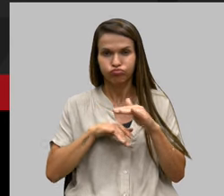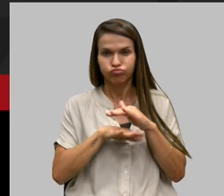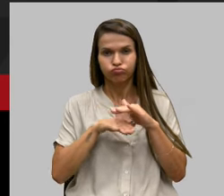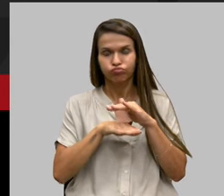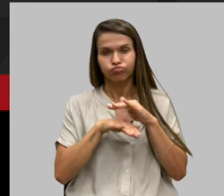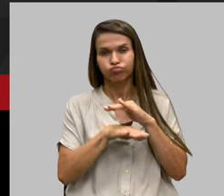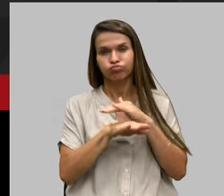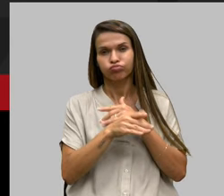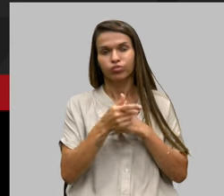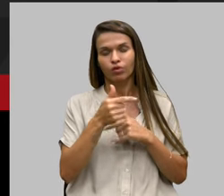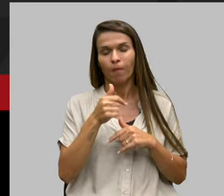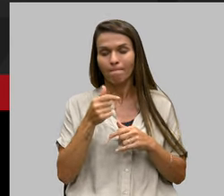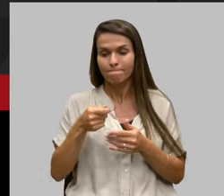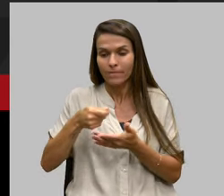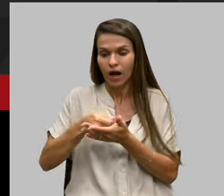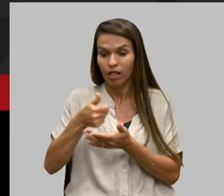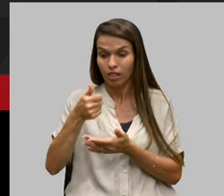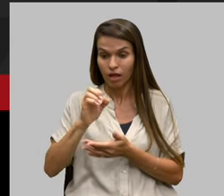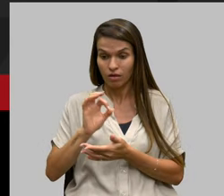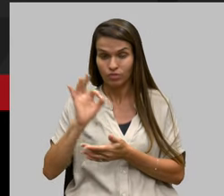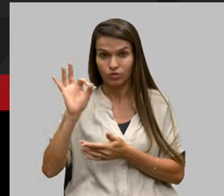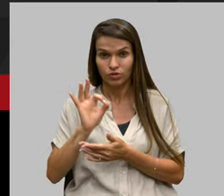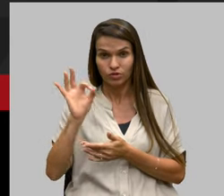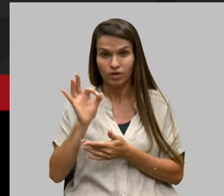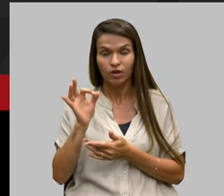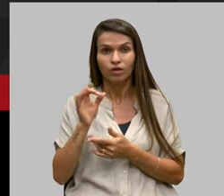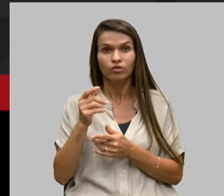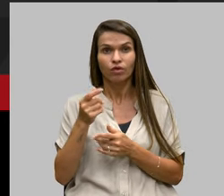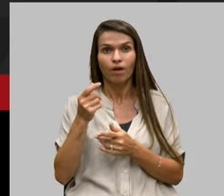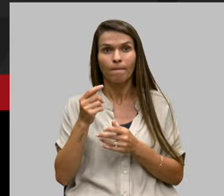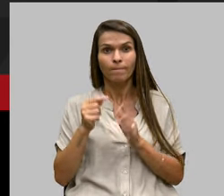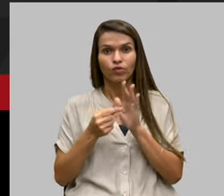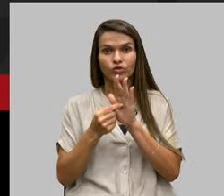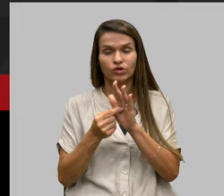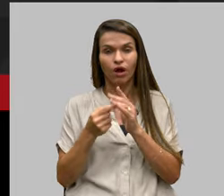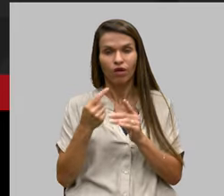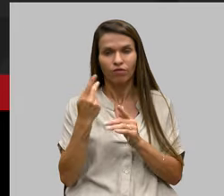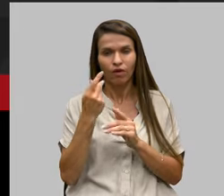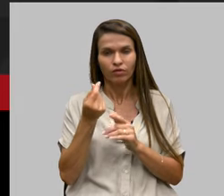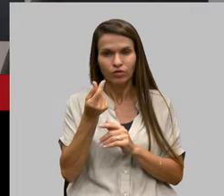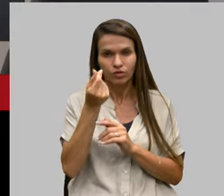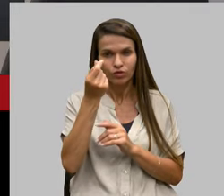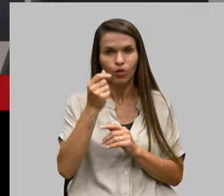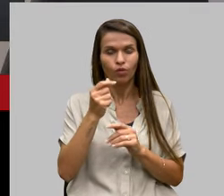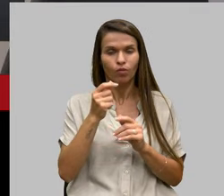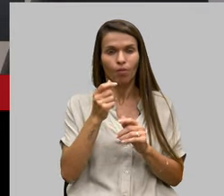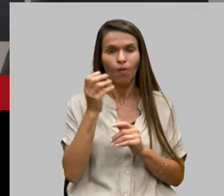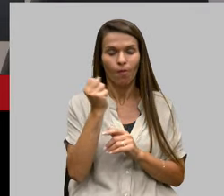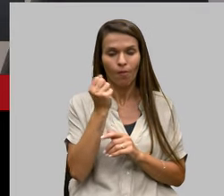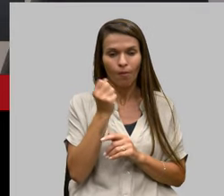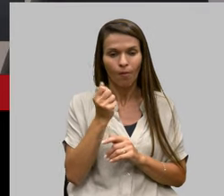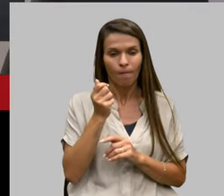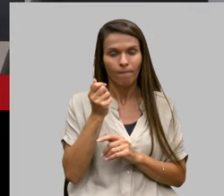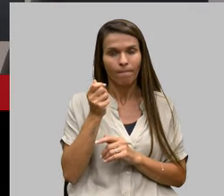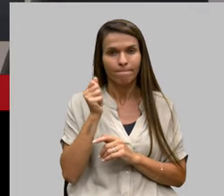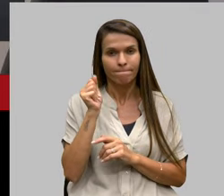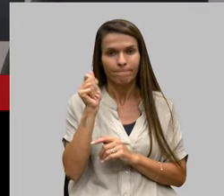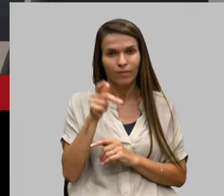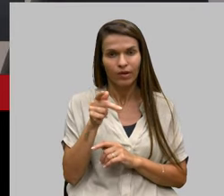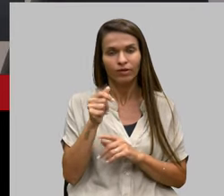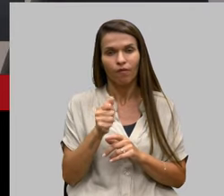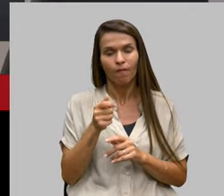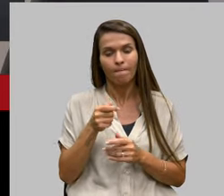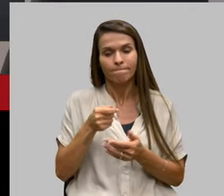seu passivo quando eu falo passivo é trazer a valor presente todos os benefícios que eu vou pagar ao longo do tempo já descontar das contribuições